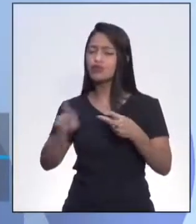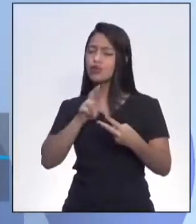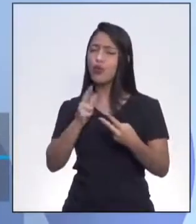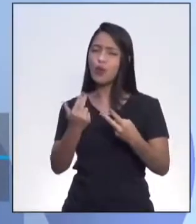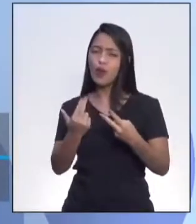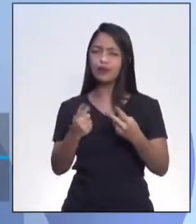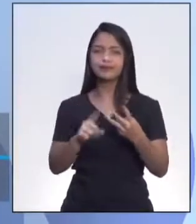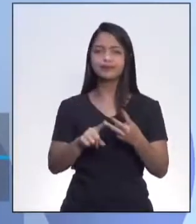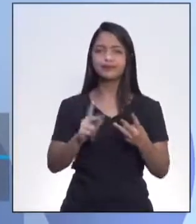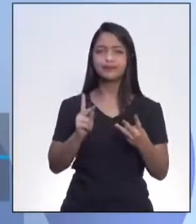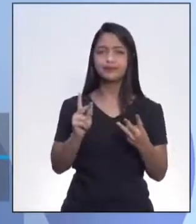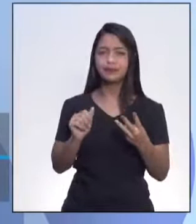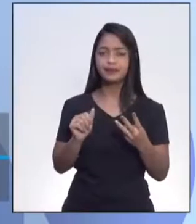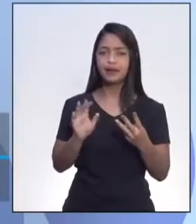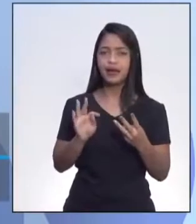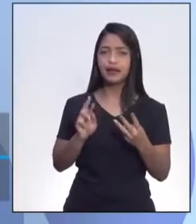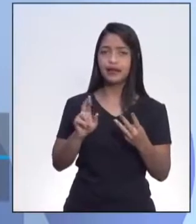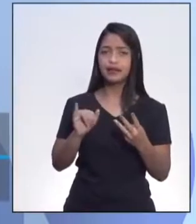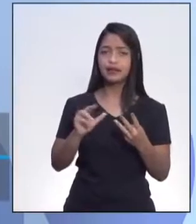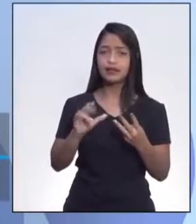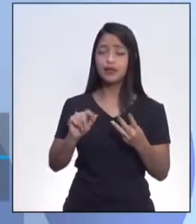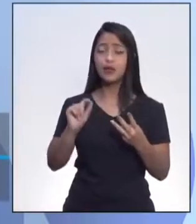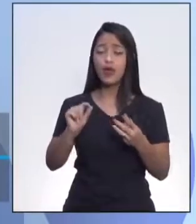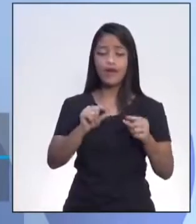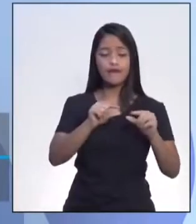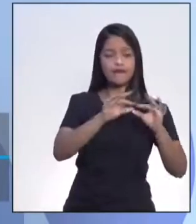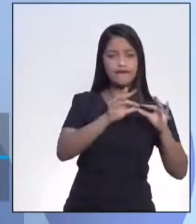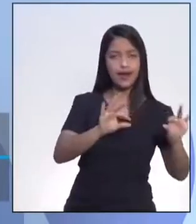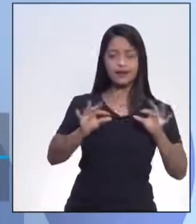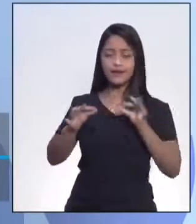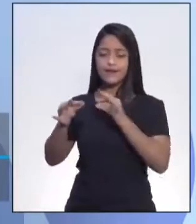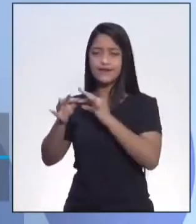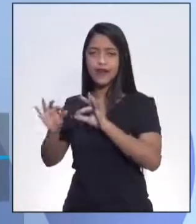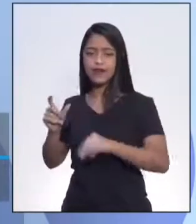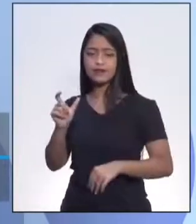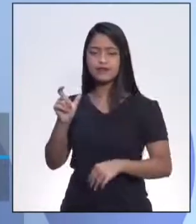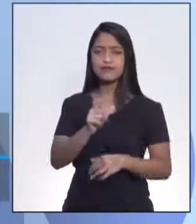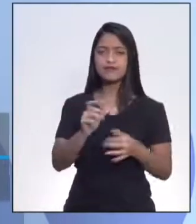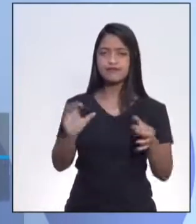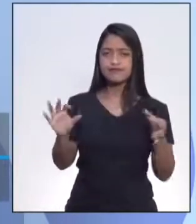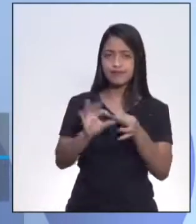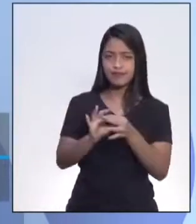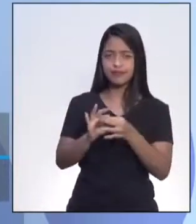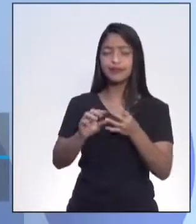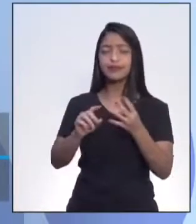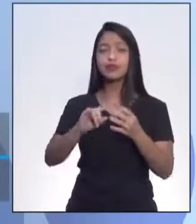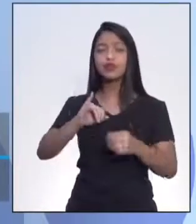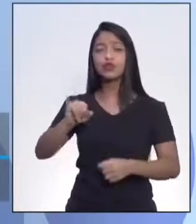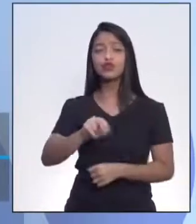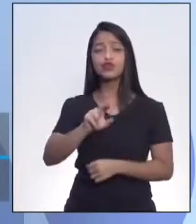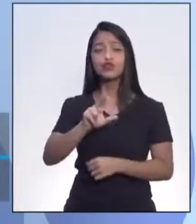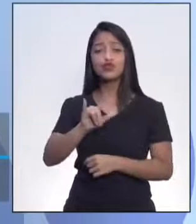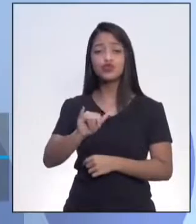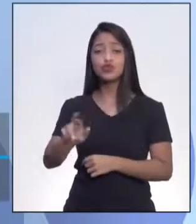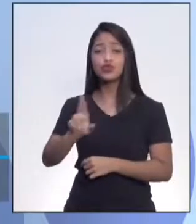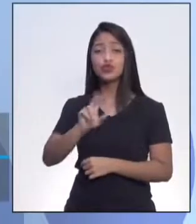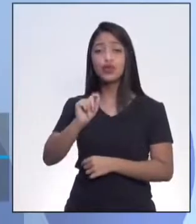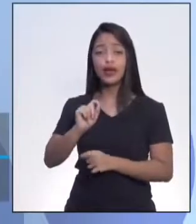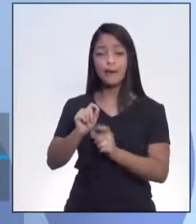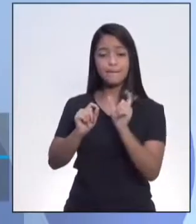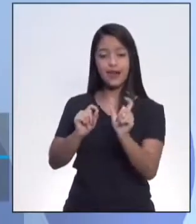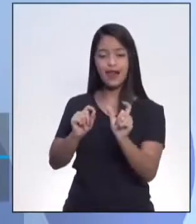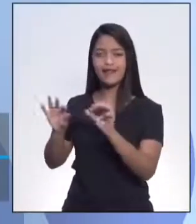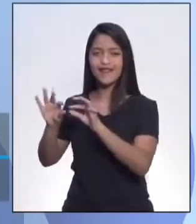Patrícia, são ligações de frases em inglês. A Júlia, palavras que auxiliam a frase. O Felipe, uma palavra que junta